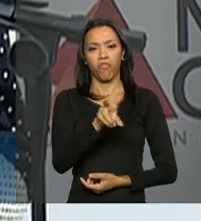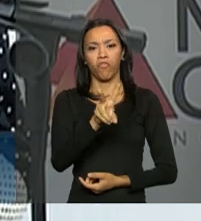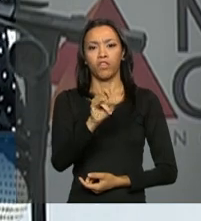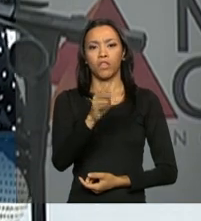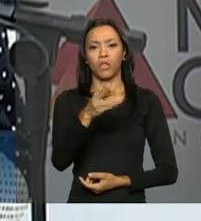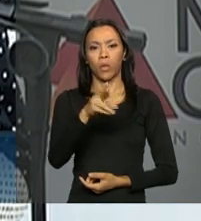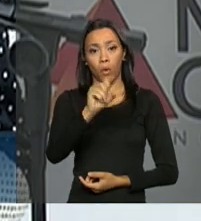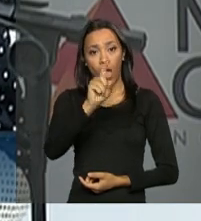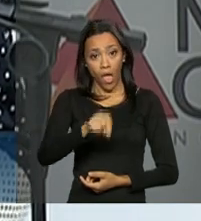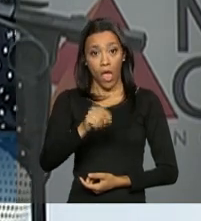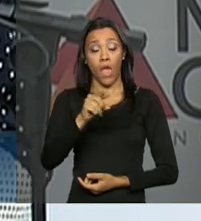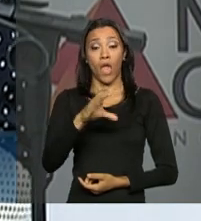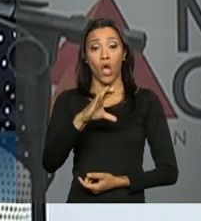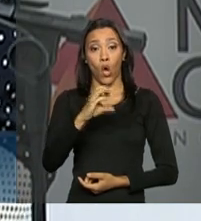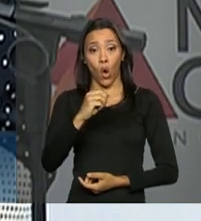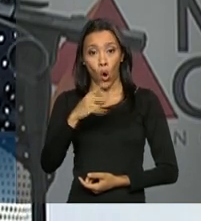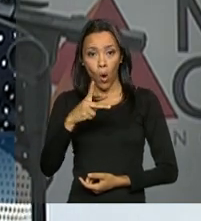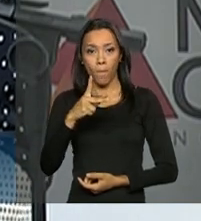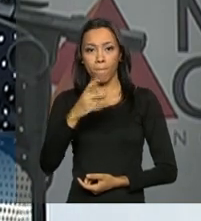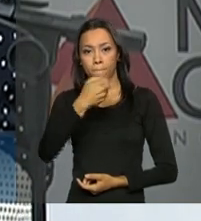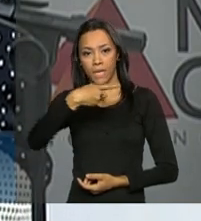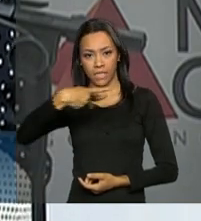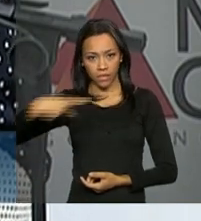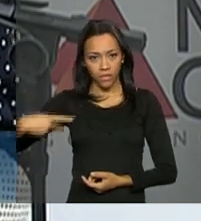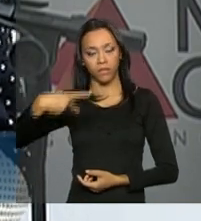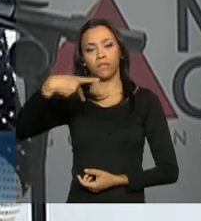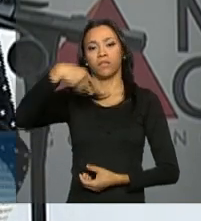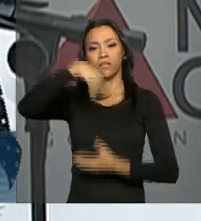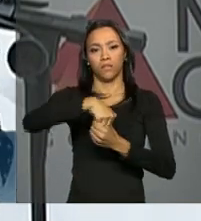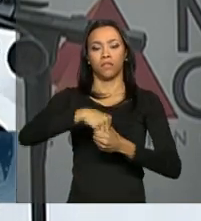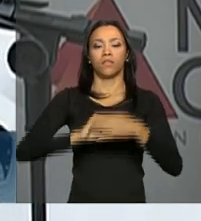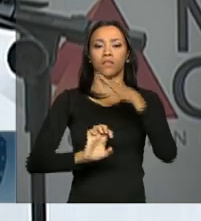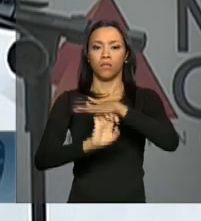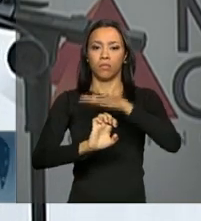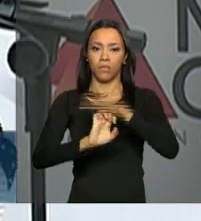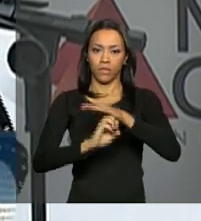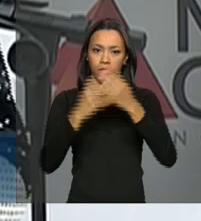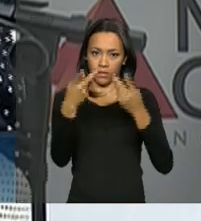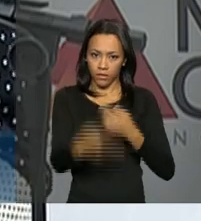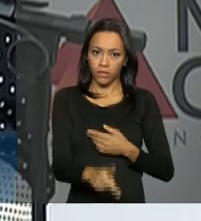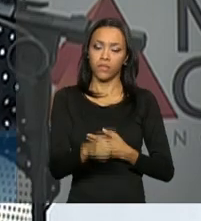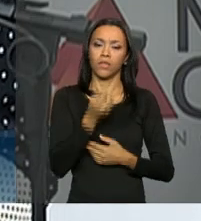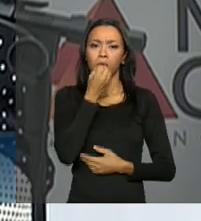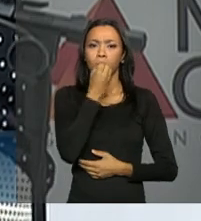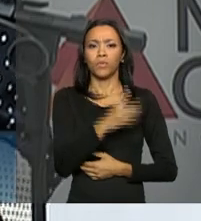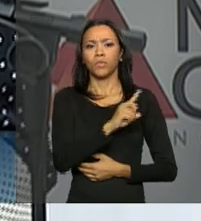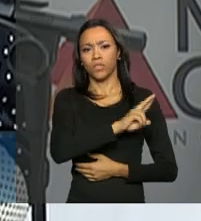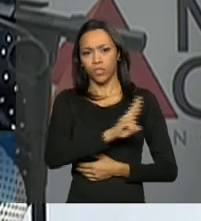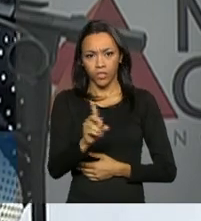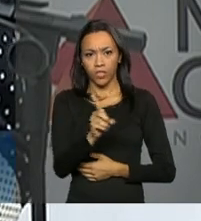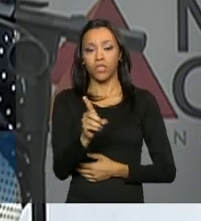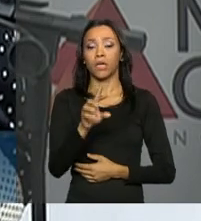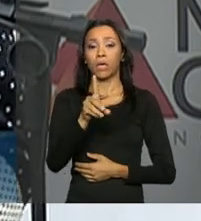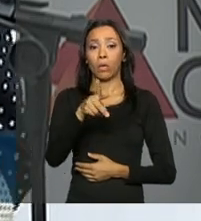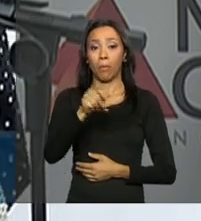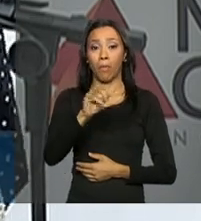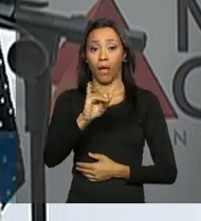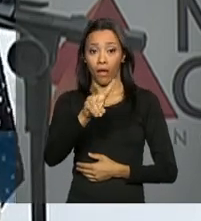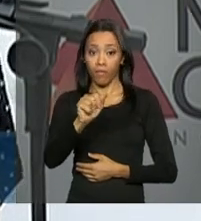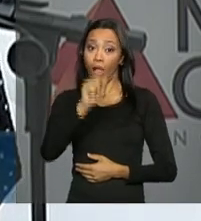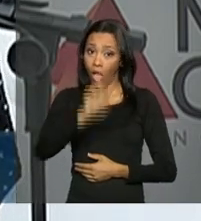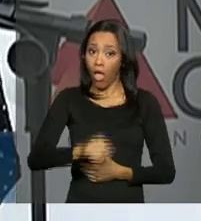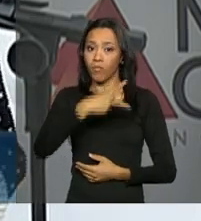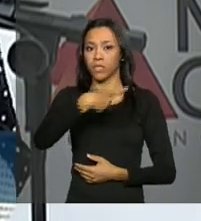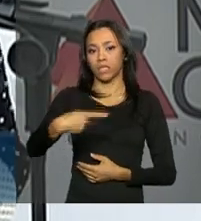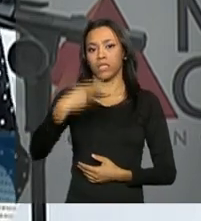do Conselho de Administração da Ambev. Bom dia, senhor Bernardo Paiva, presidente da Ambev. Senhor